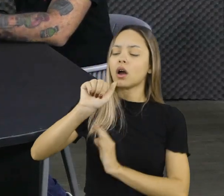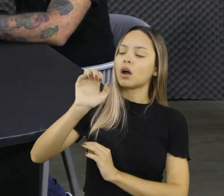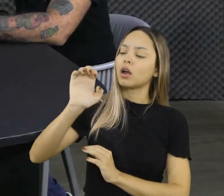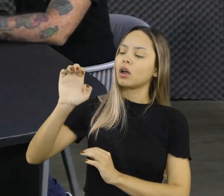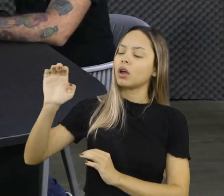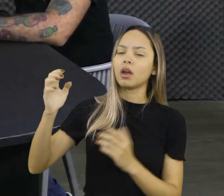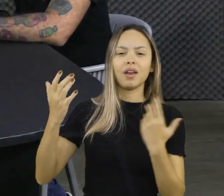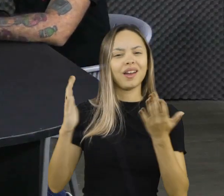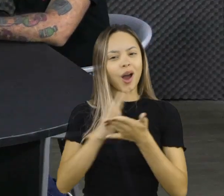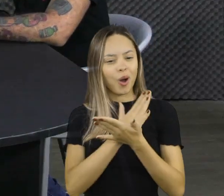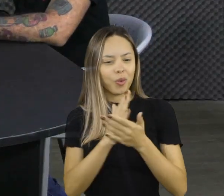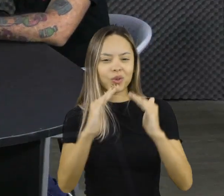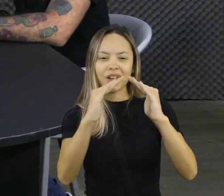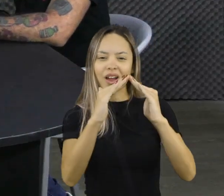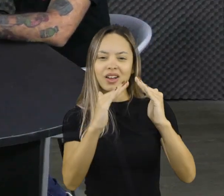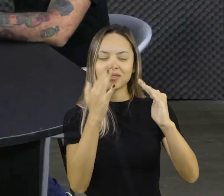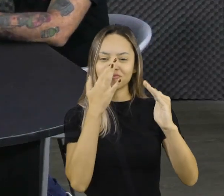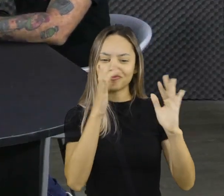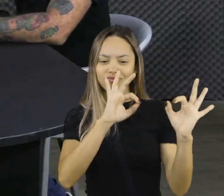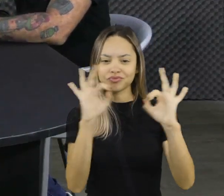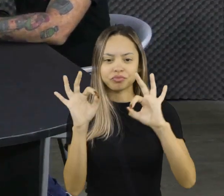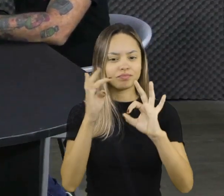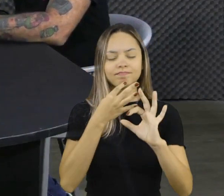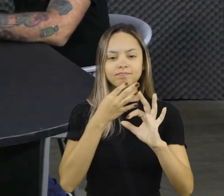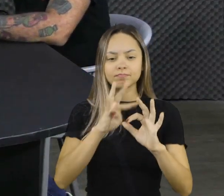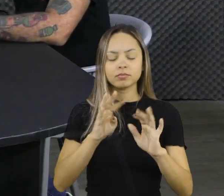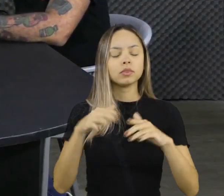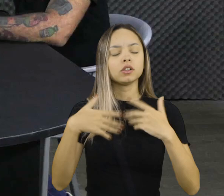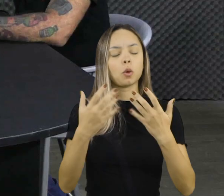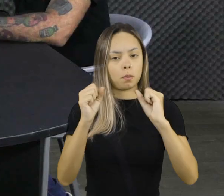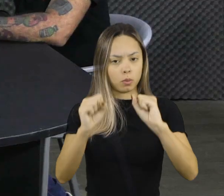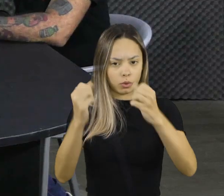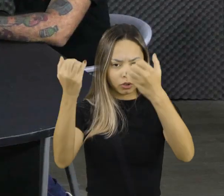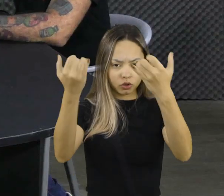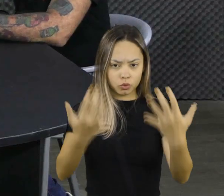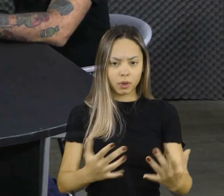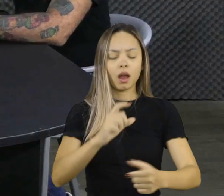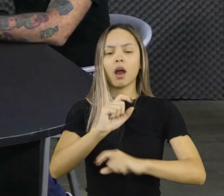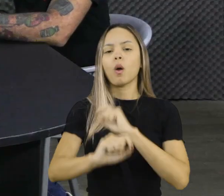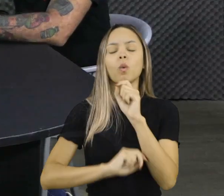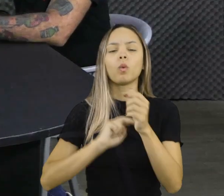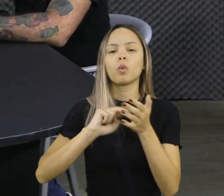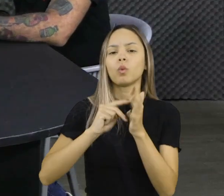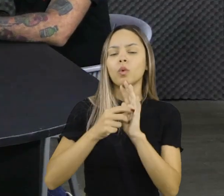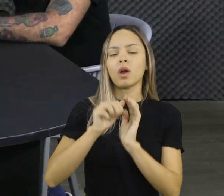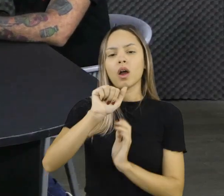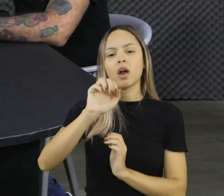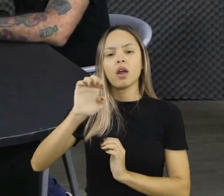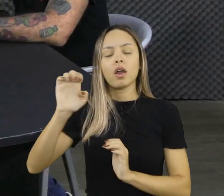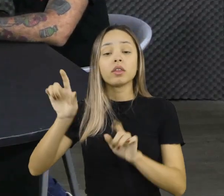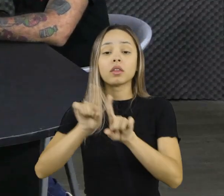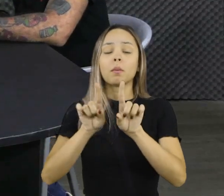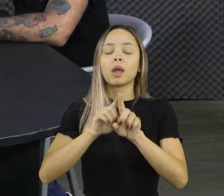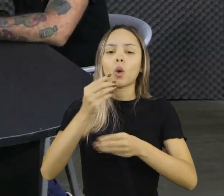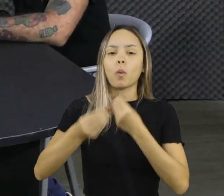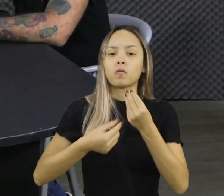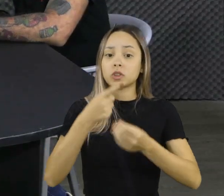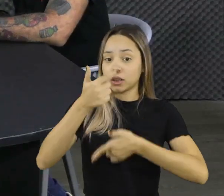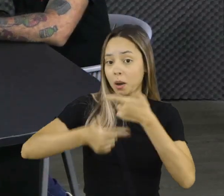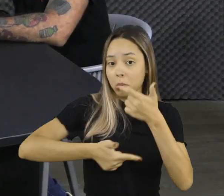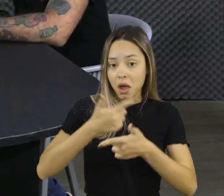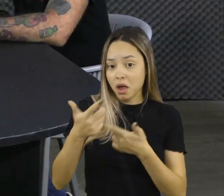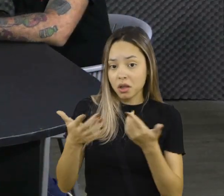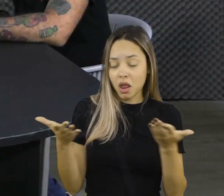que não conhece, né, possa entender. Então, o que é o AEE e como é o seu trabalho hoje no município?